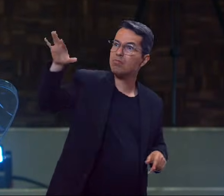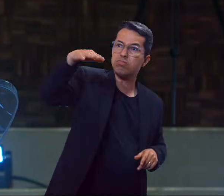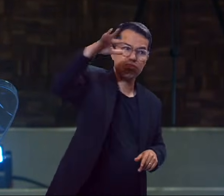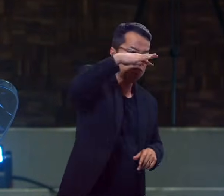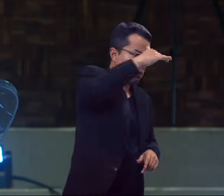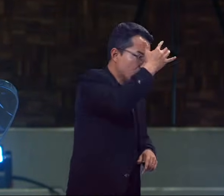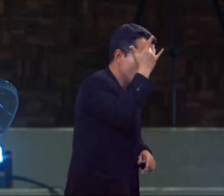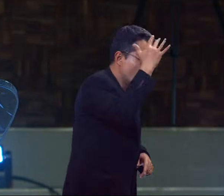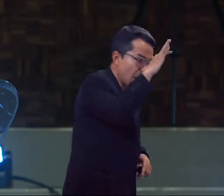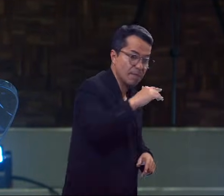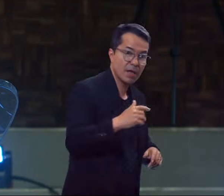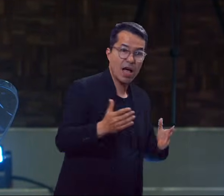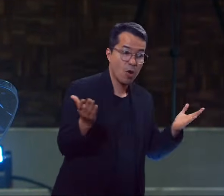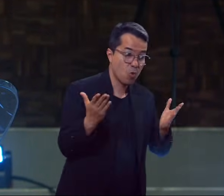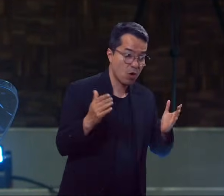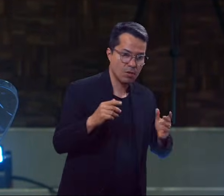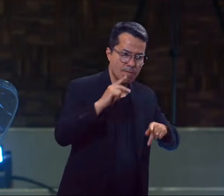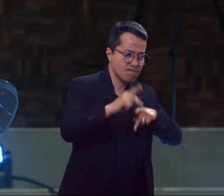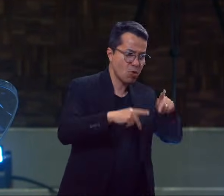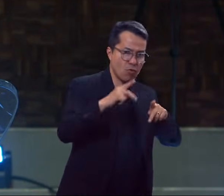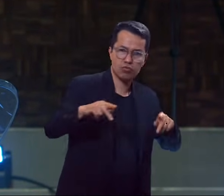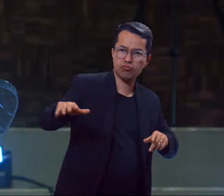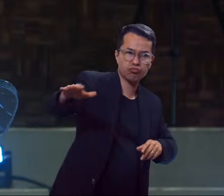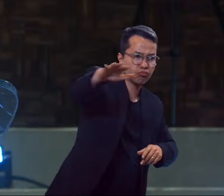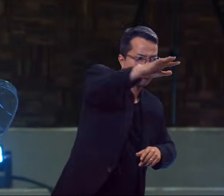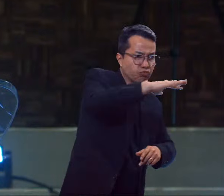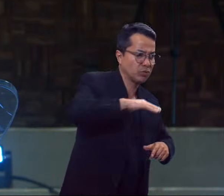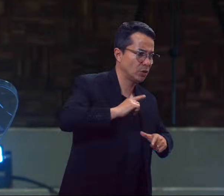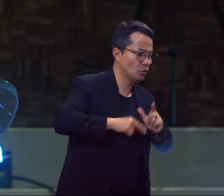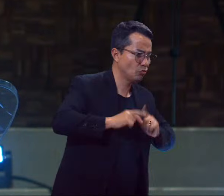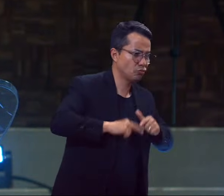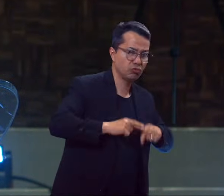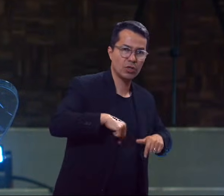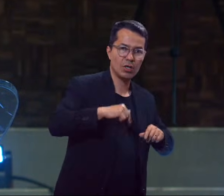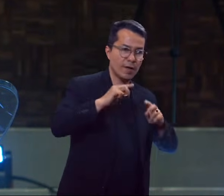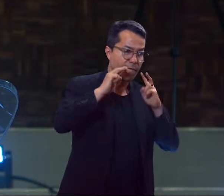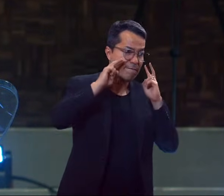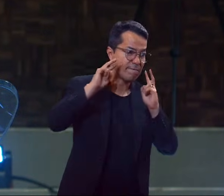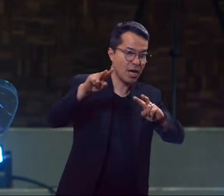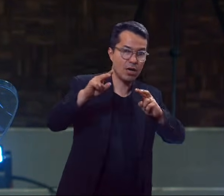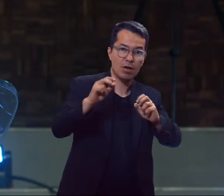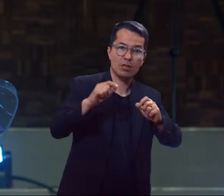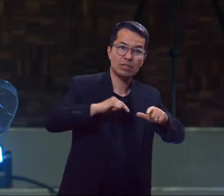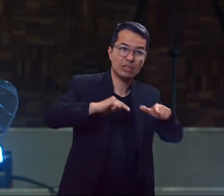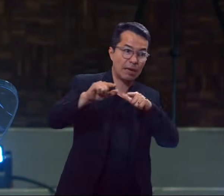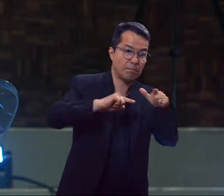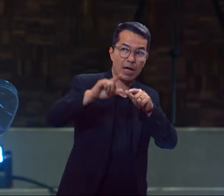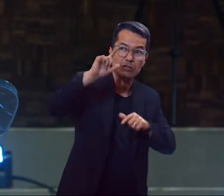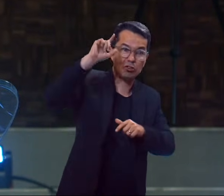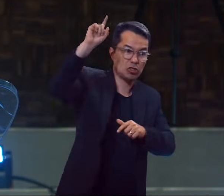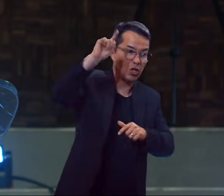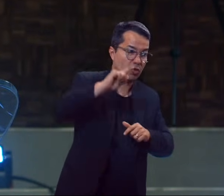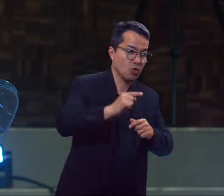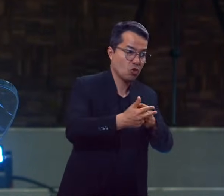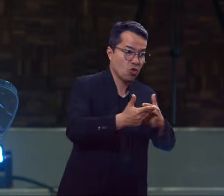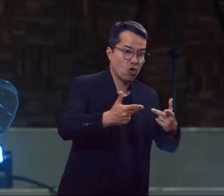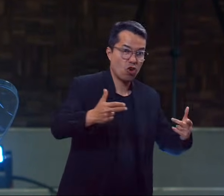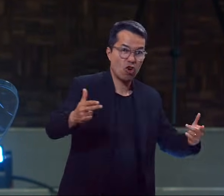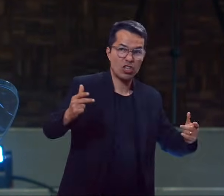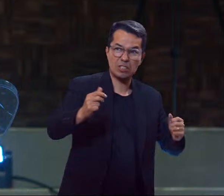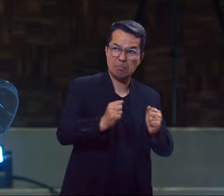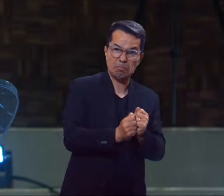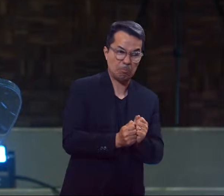que todo este povo, no meio do qual estás, verás a obra do Senhor, porque coisa terrível que